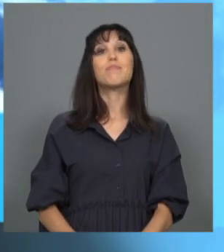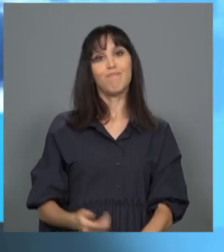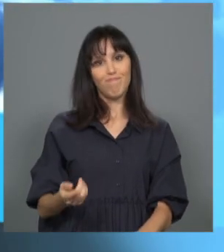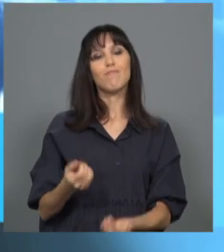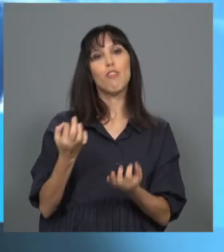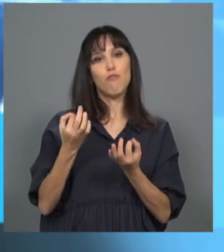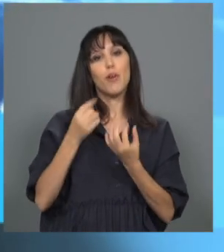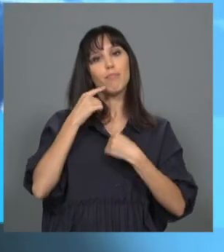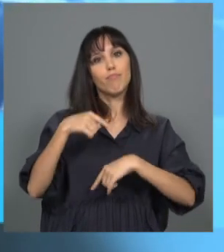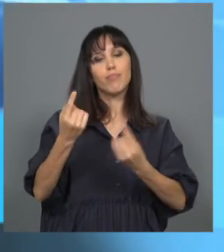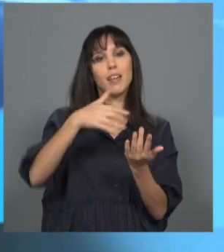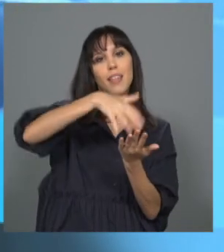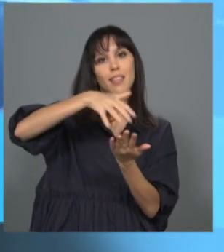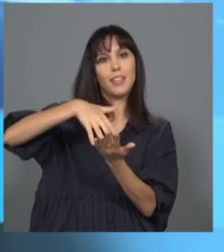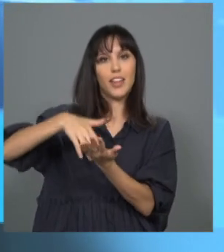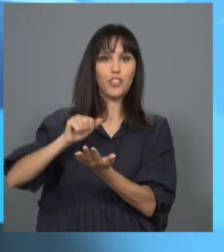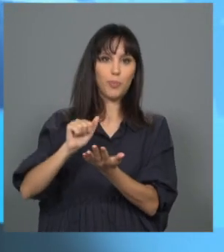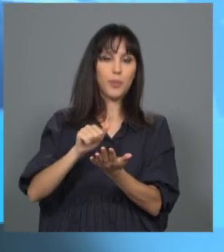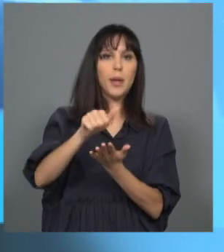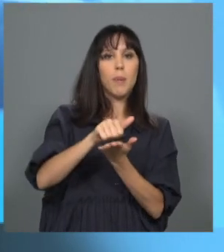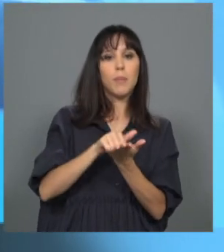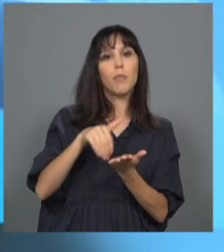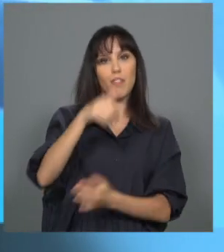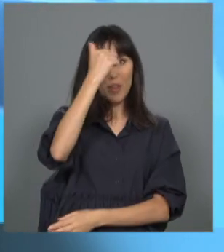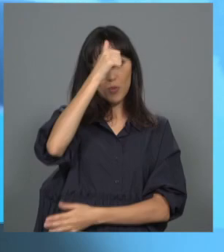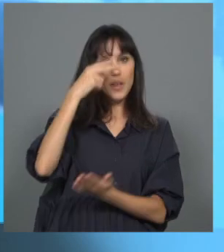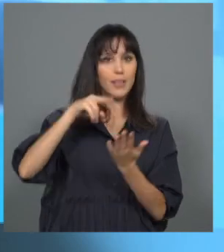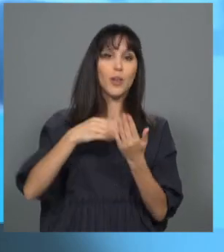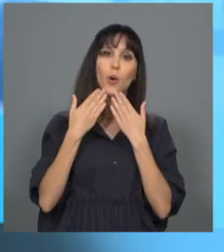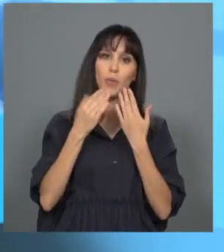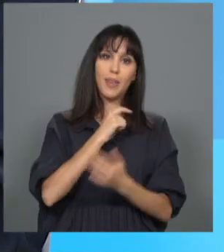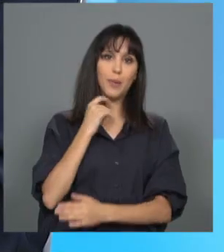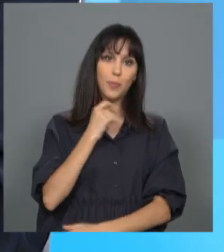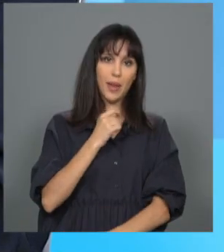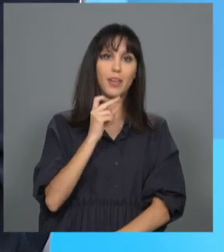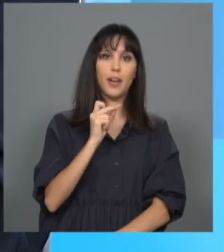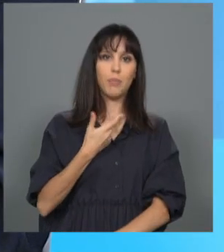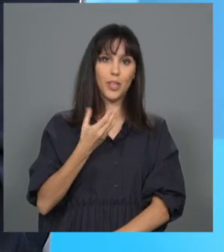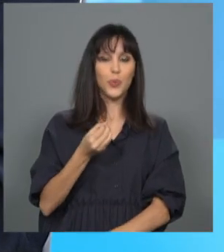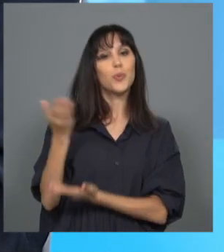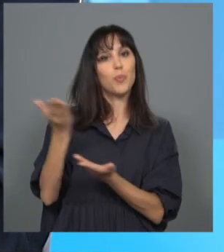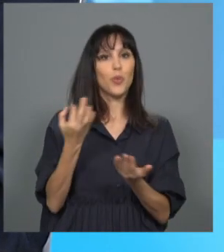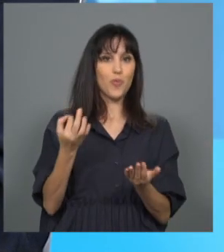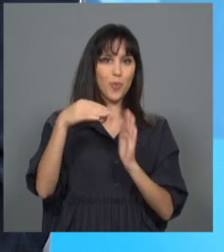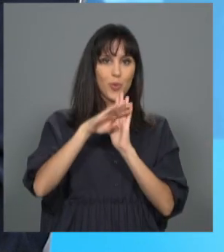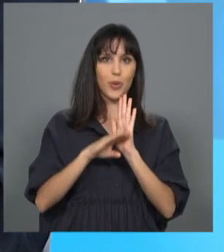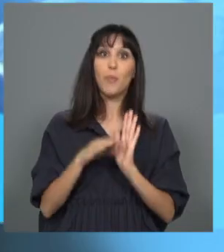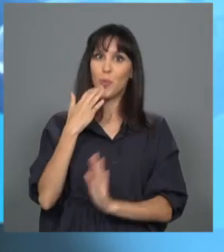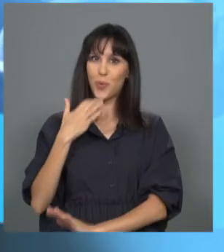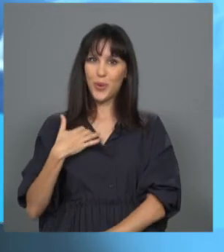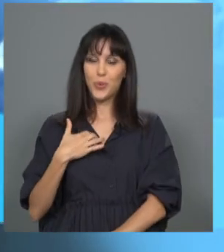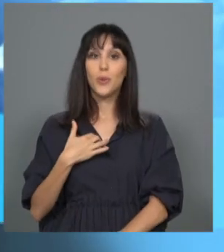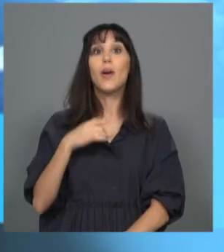que passam nos textos da Bíblia que são lidos nas missas de domingo, que agradeço, Padre Armindo Vaz, nos ter apresentado neste programa, assim como